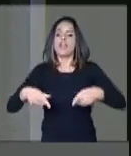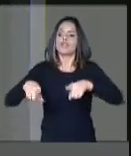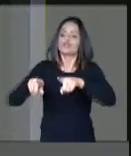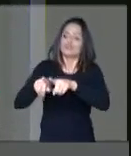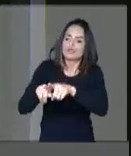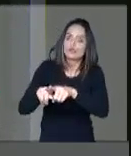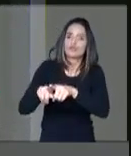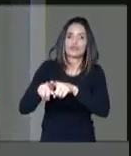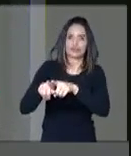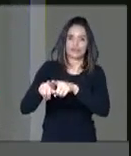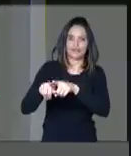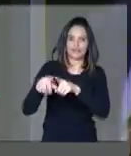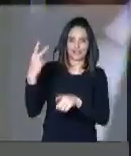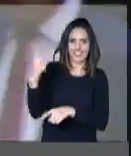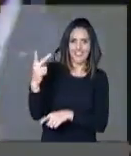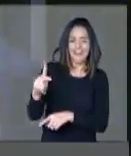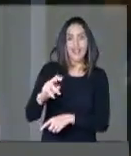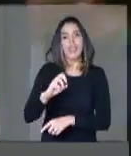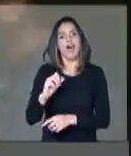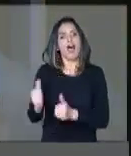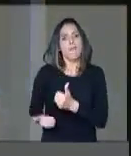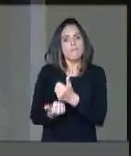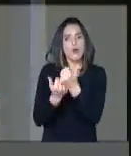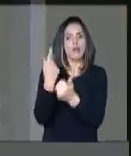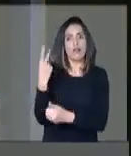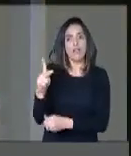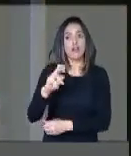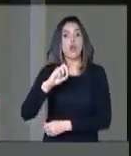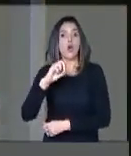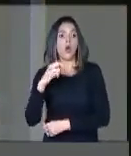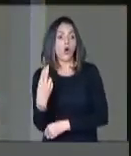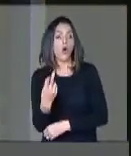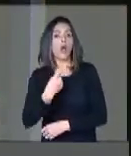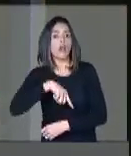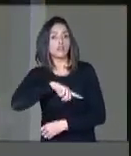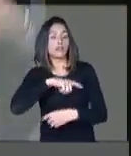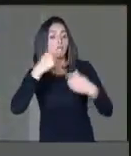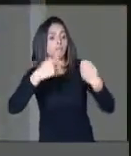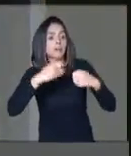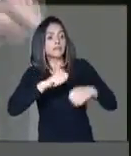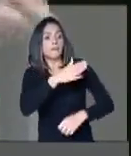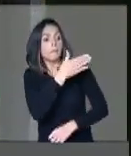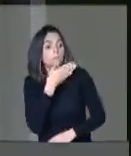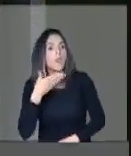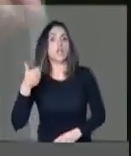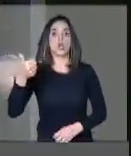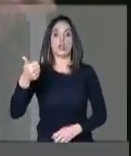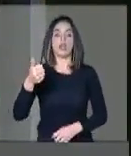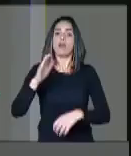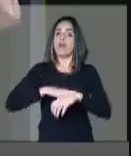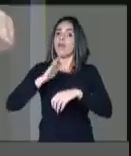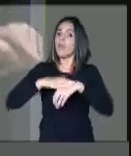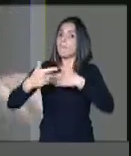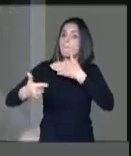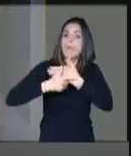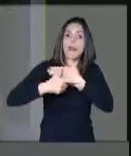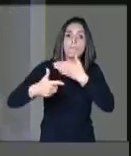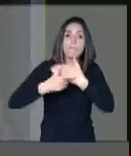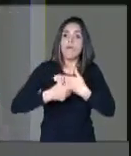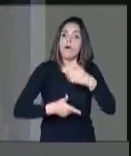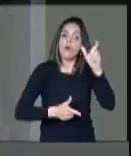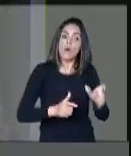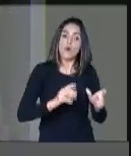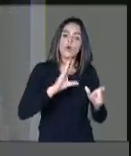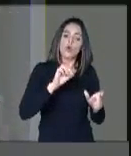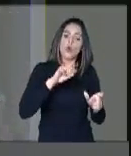seu, ou ao Brasil, se de fato for algo que nós precisamos melhorar. Esse é o papel de uma comissária